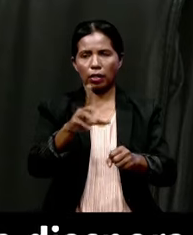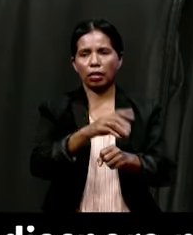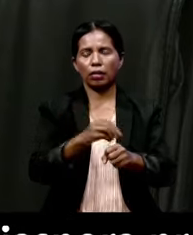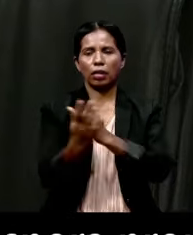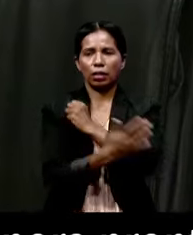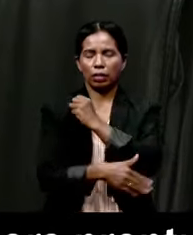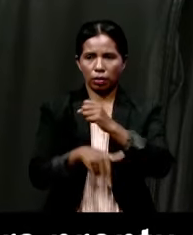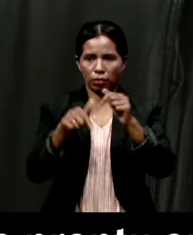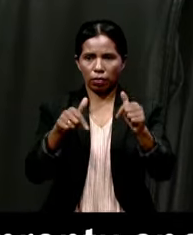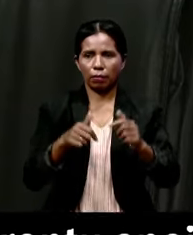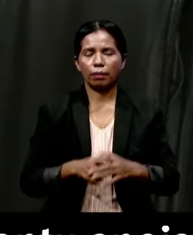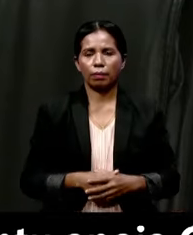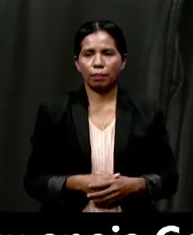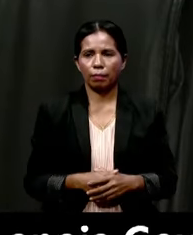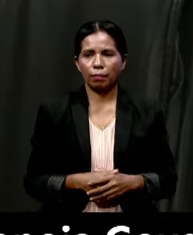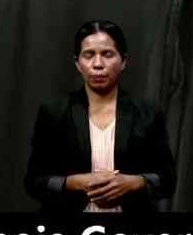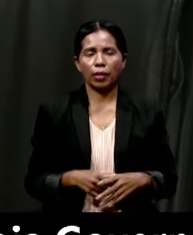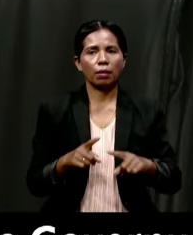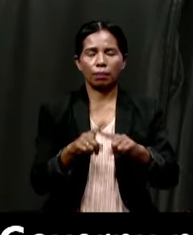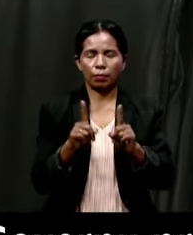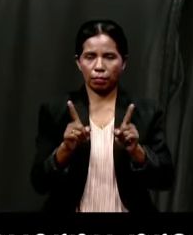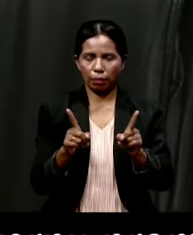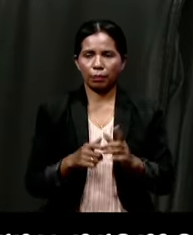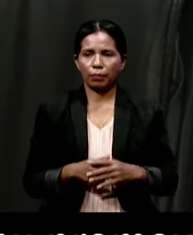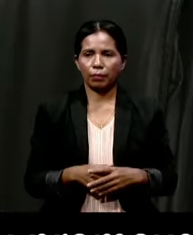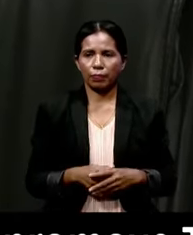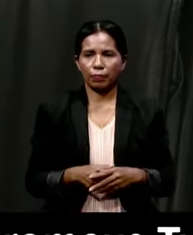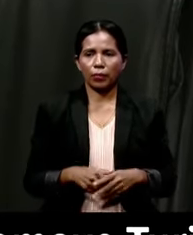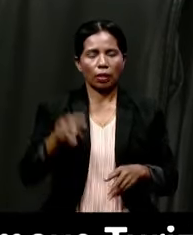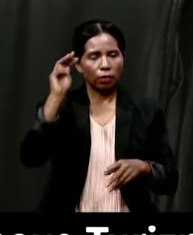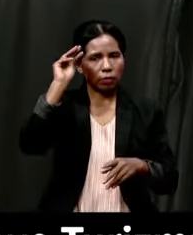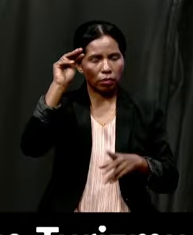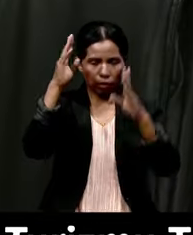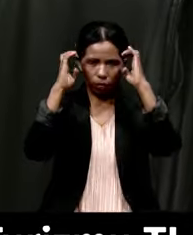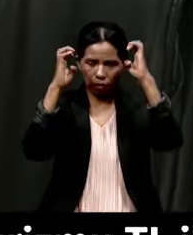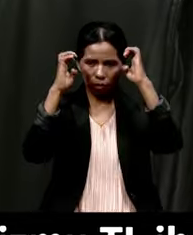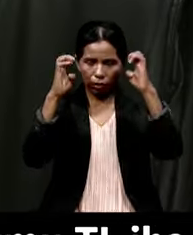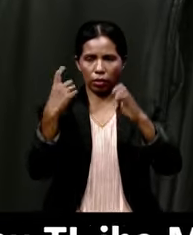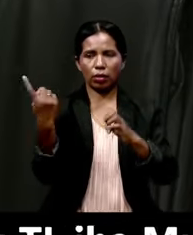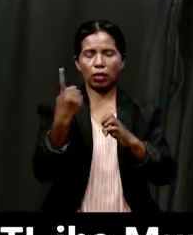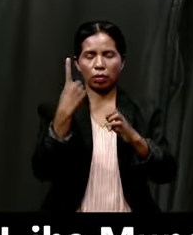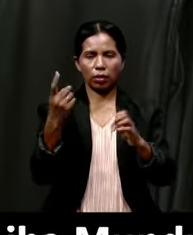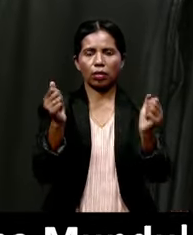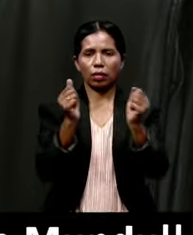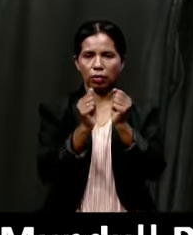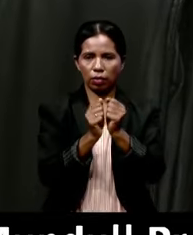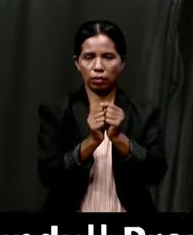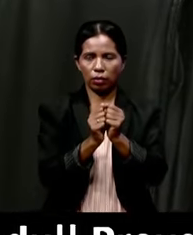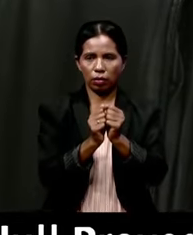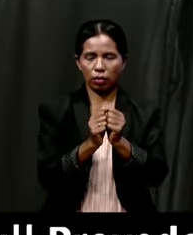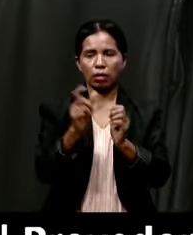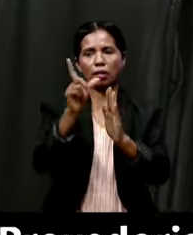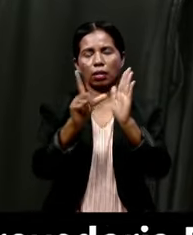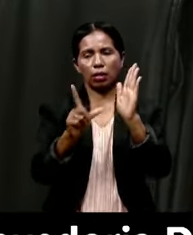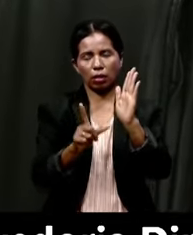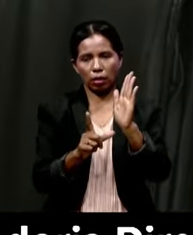Railara, mas bem, Ministério da Educação se mantém uma posição de cada. Decreto lei que